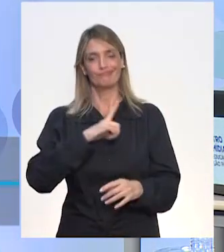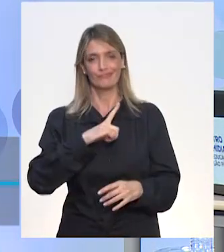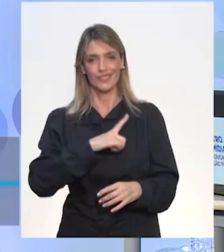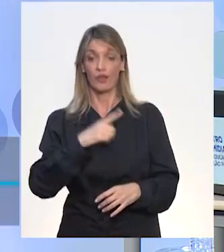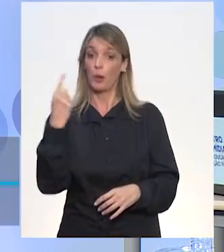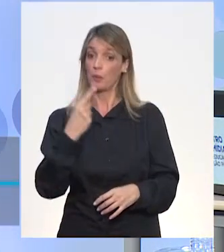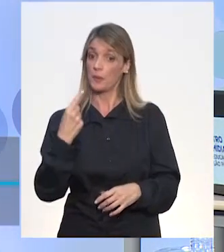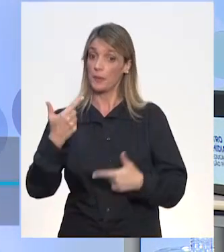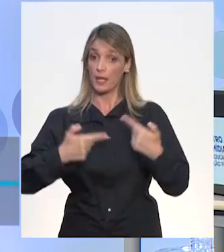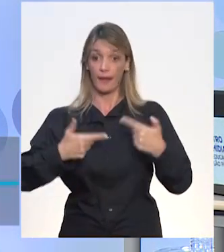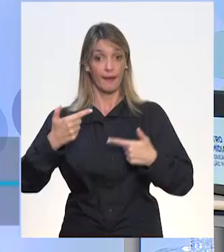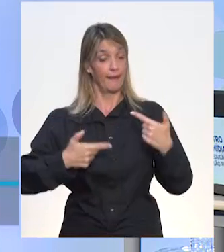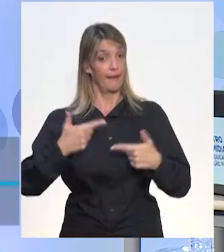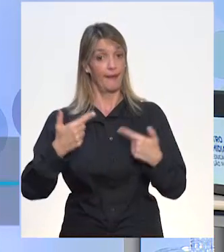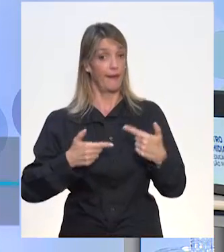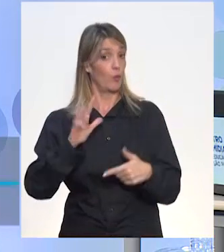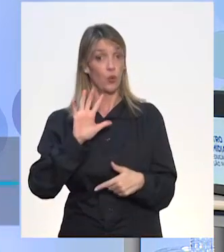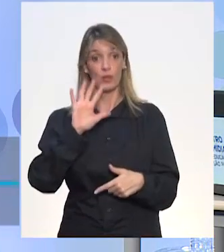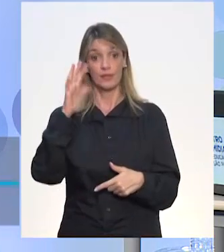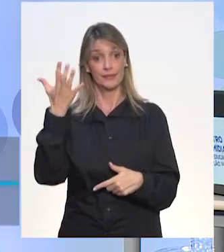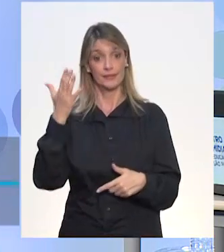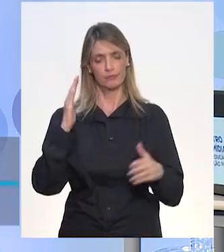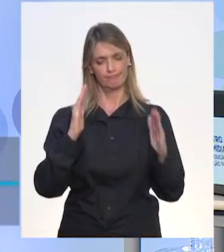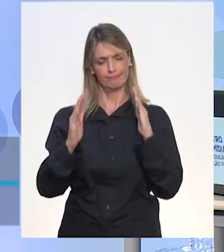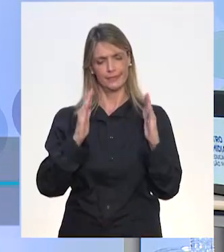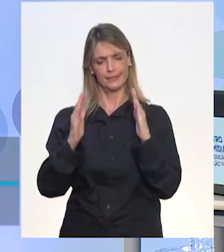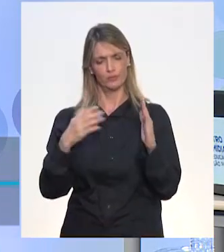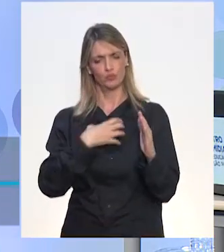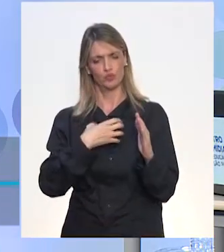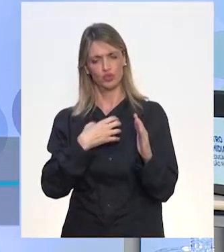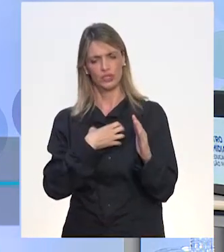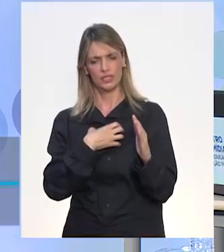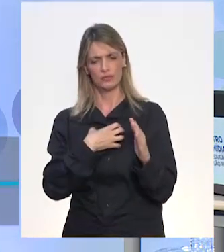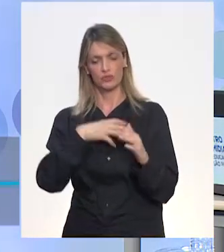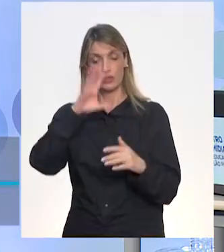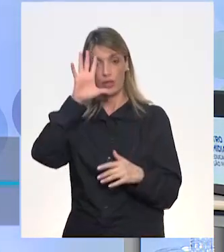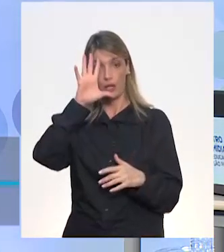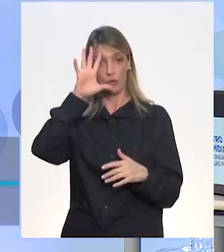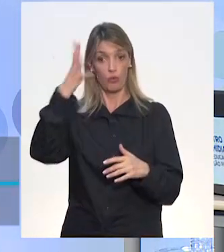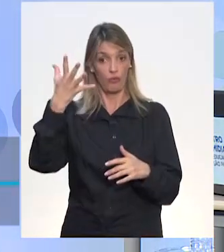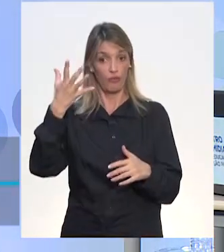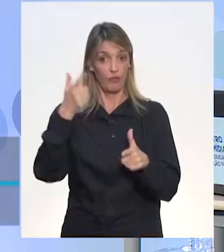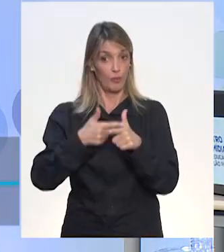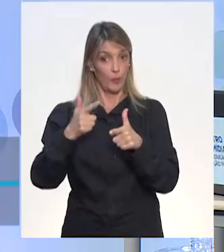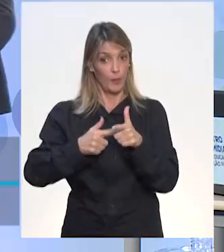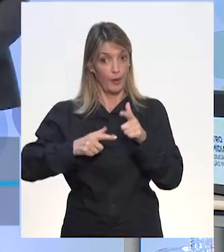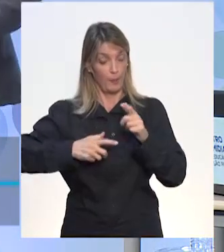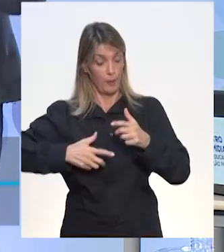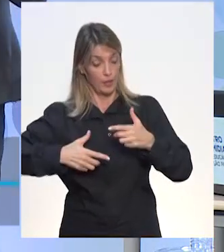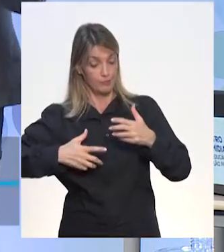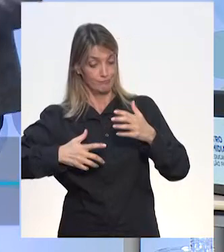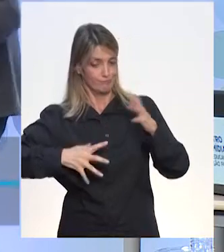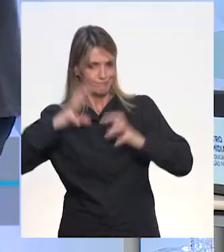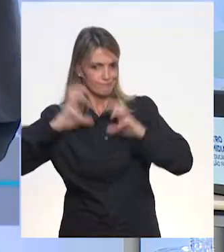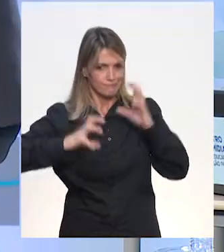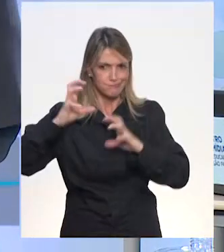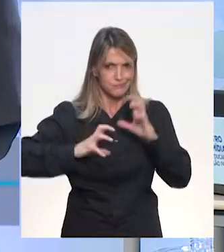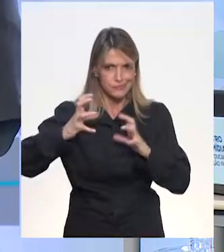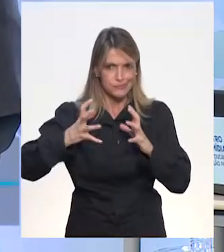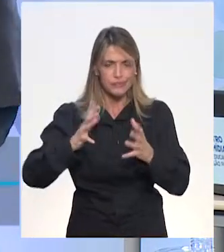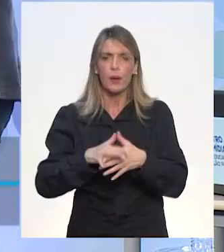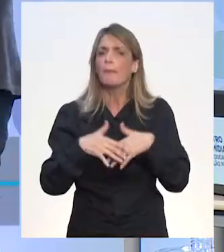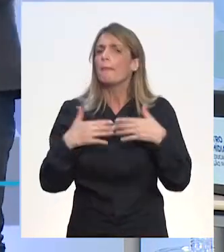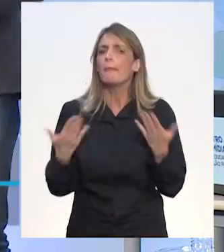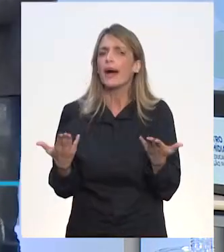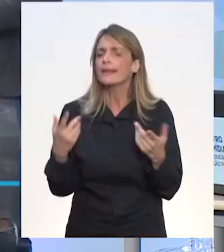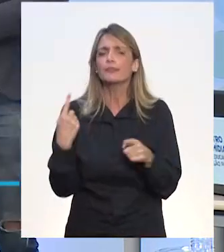Guerra Mundial foi tida à época como uma forma de resolver esses problemas. Professor, e qual foi o